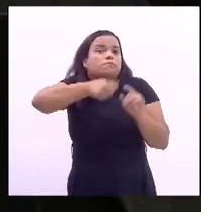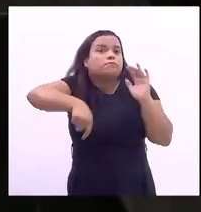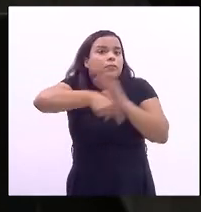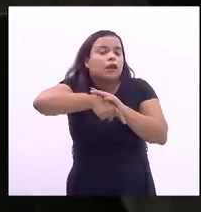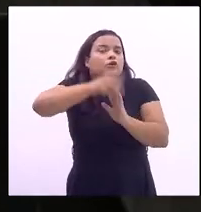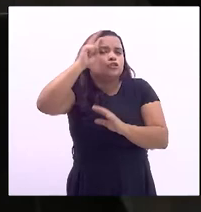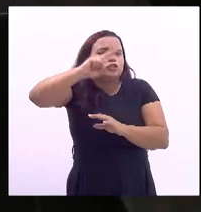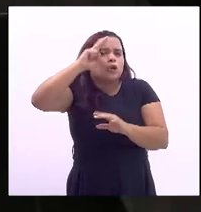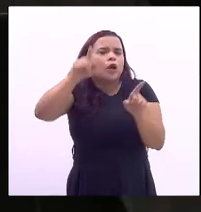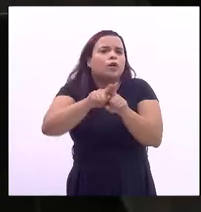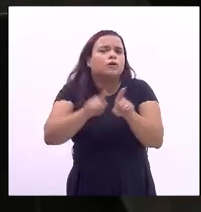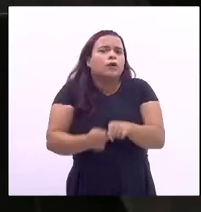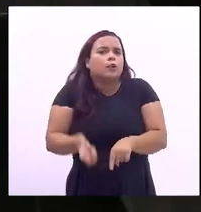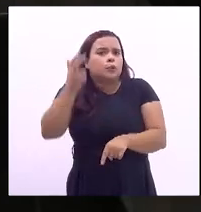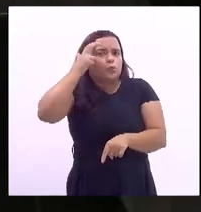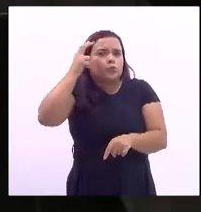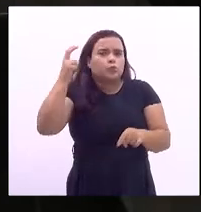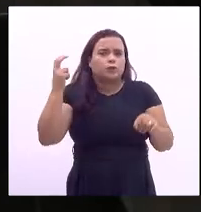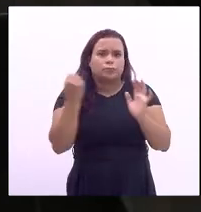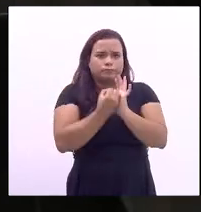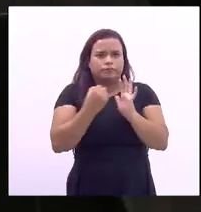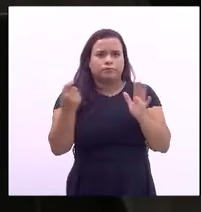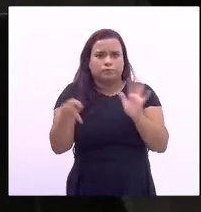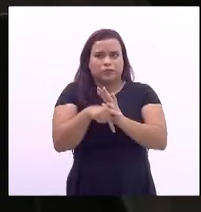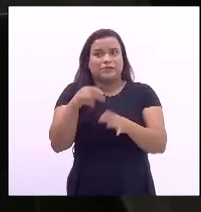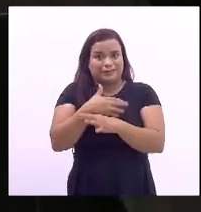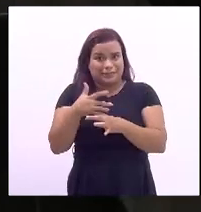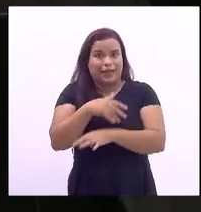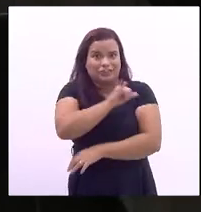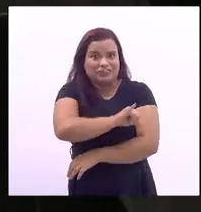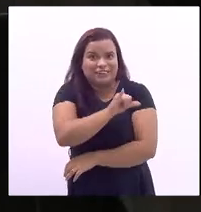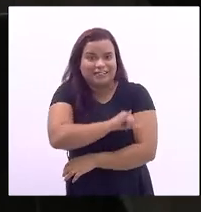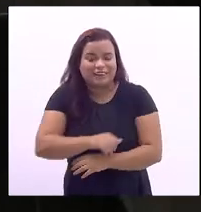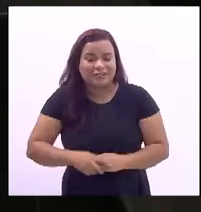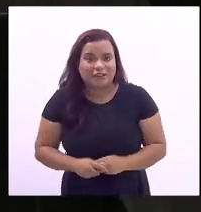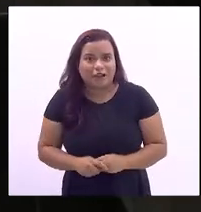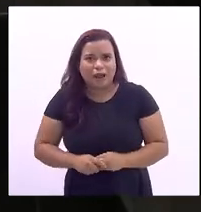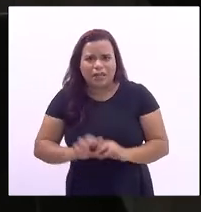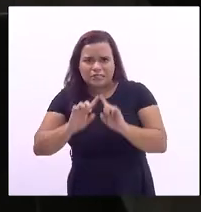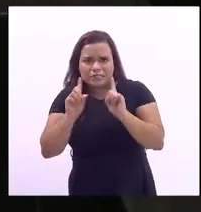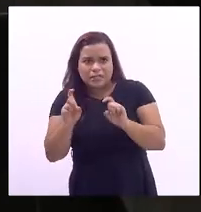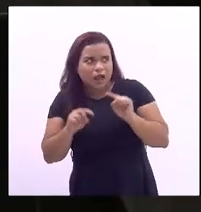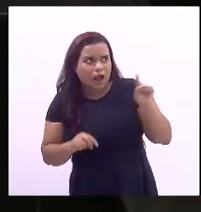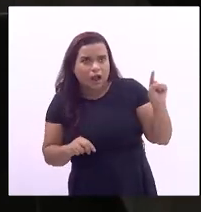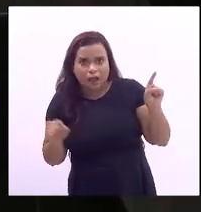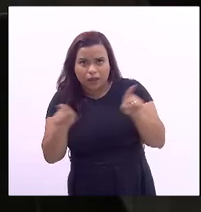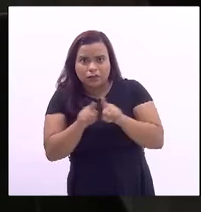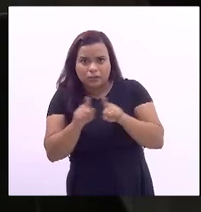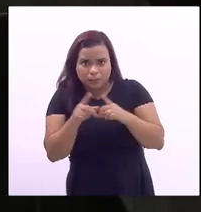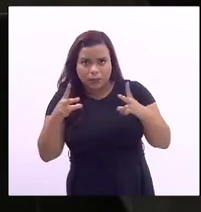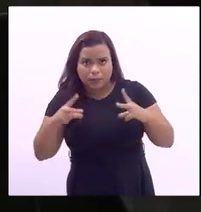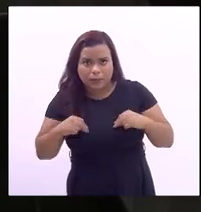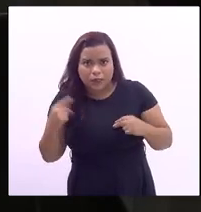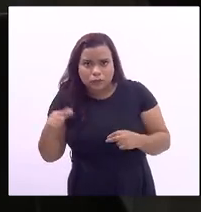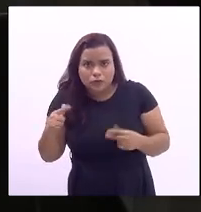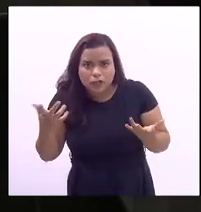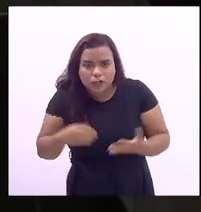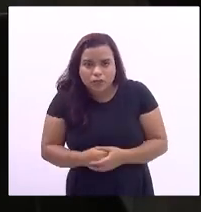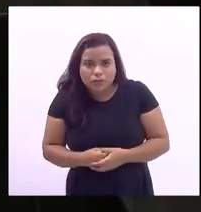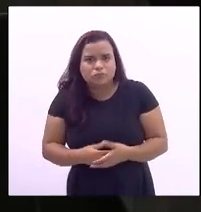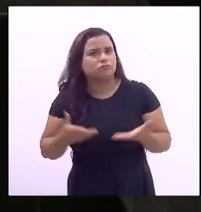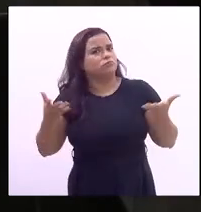e cultural da nossa cidade do Rio de Janeiro será que eu também não são merecedores